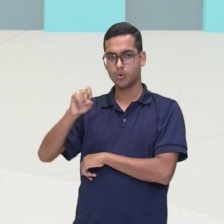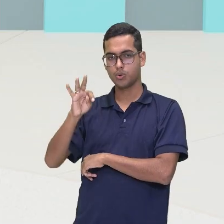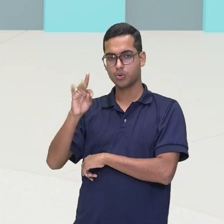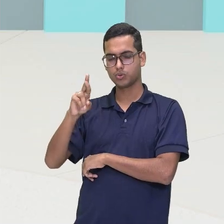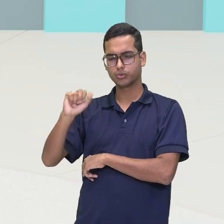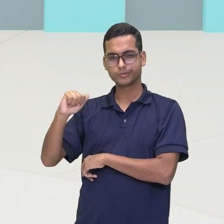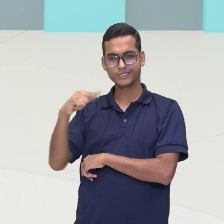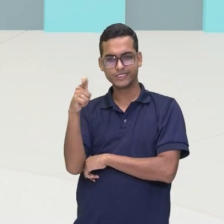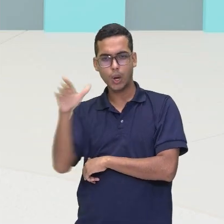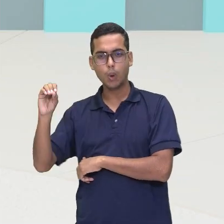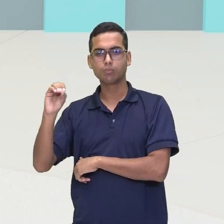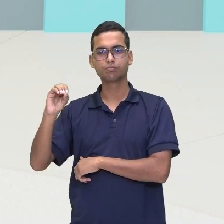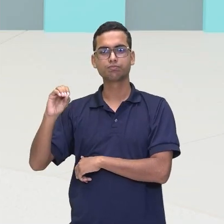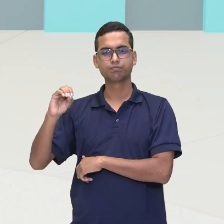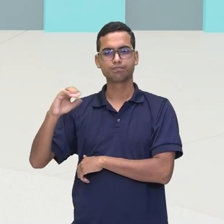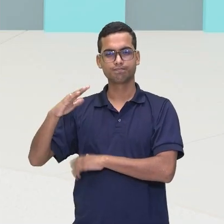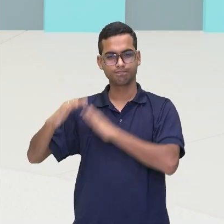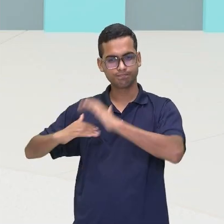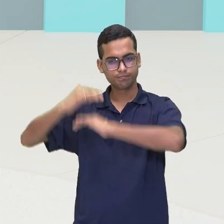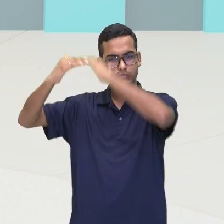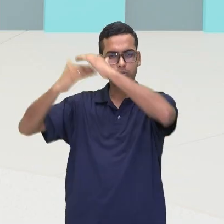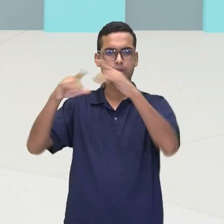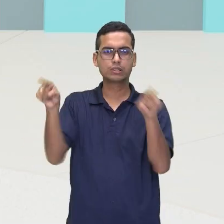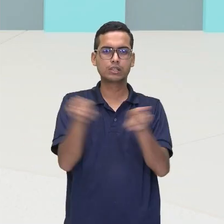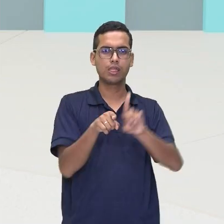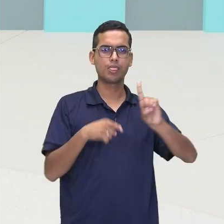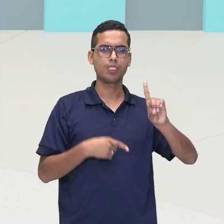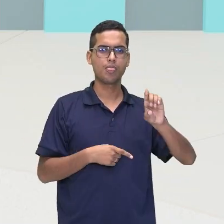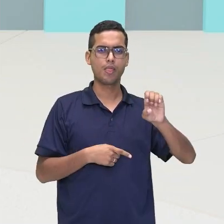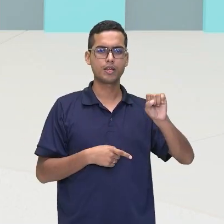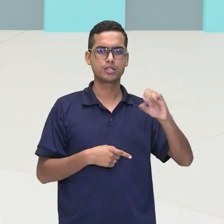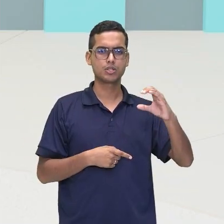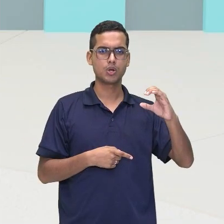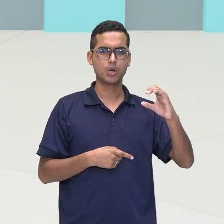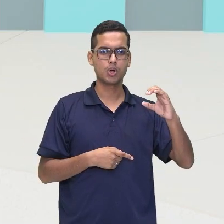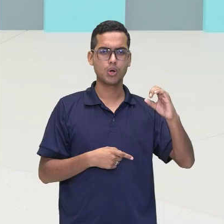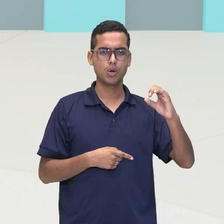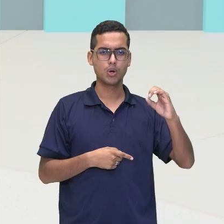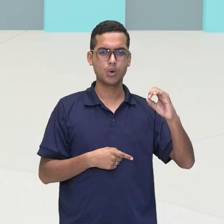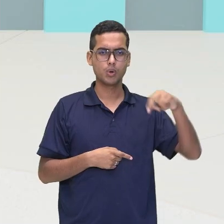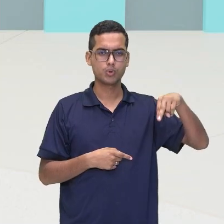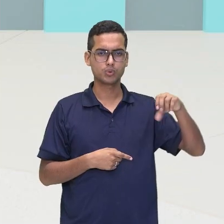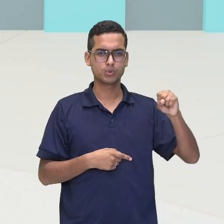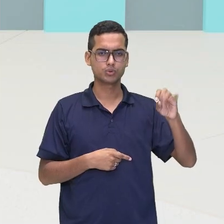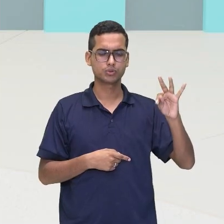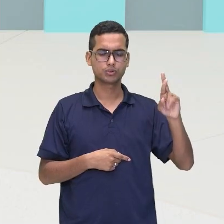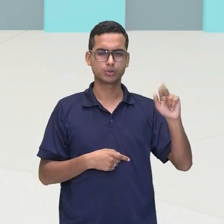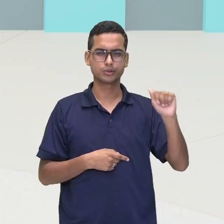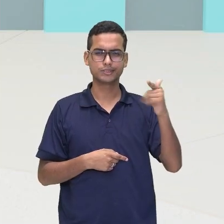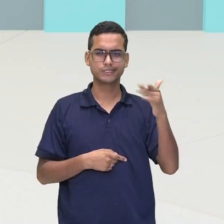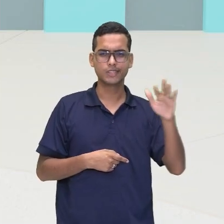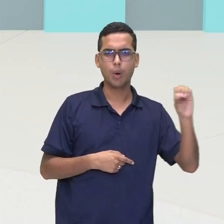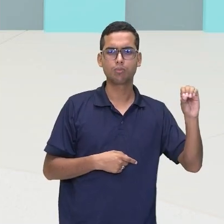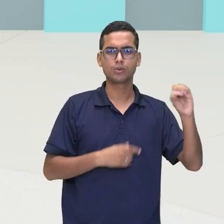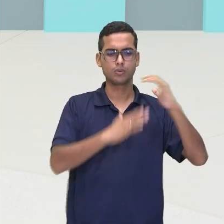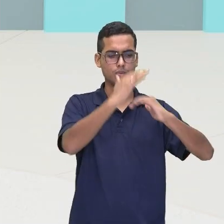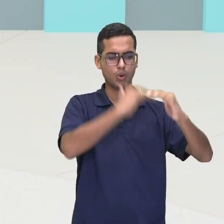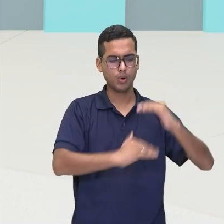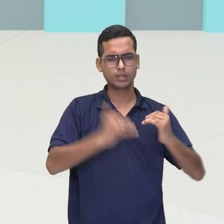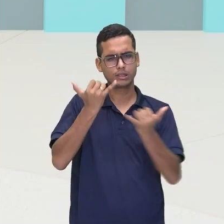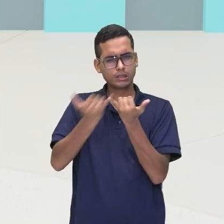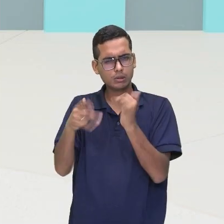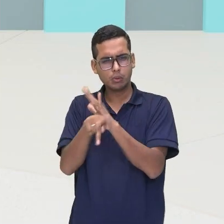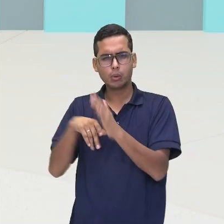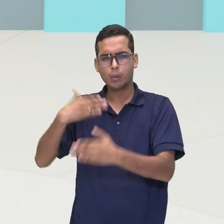tijolinho. E cada experiência que você vai tendo, você vai colocando um tijolinho em cima do outro. E chega